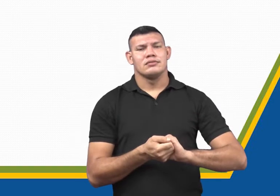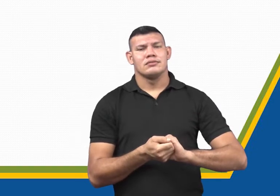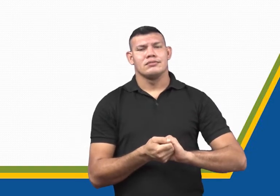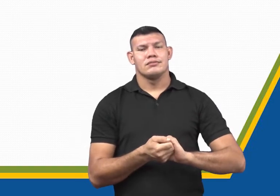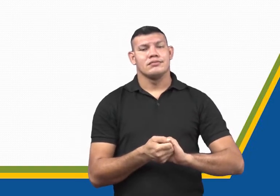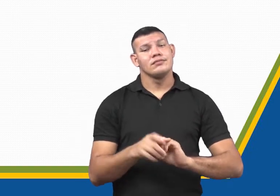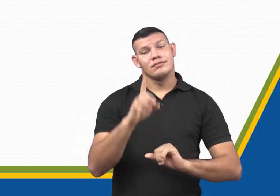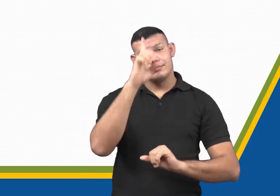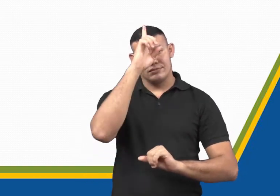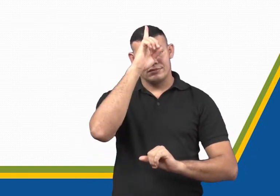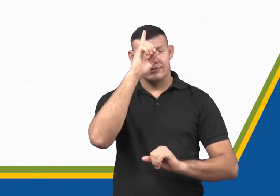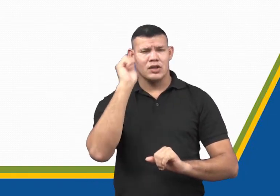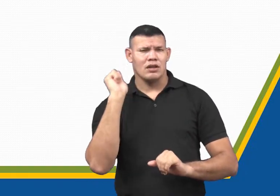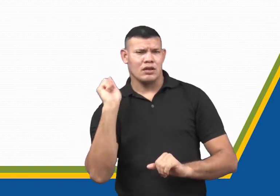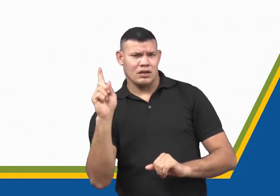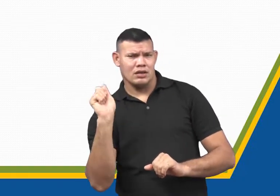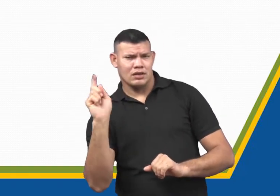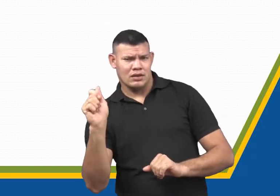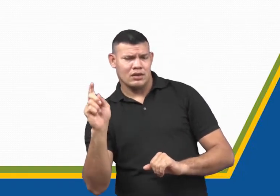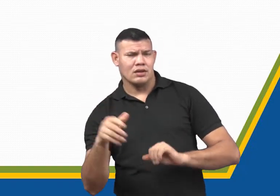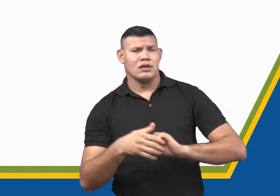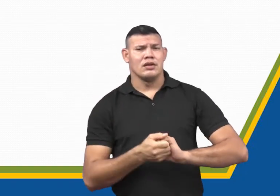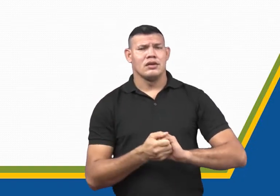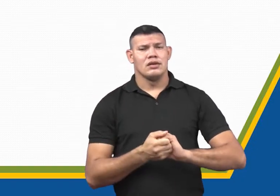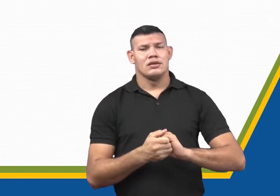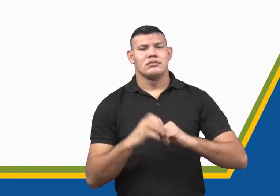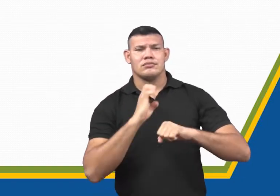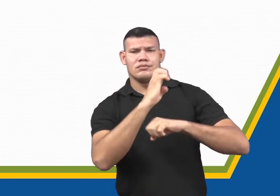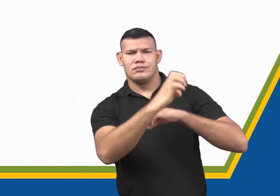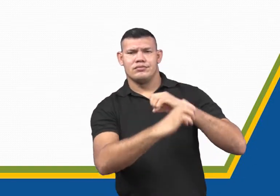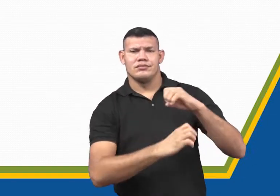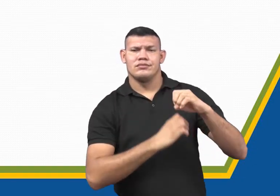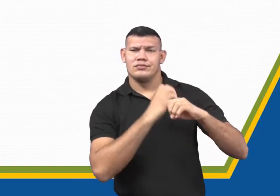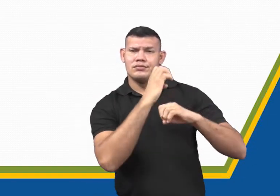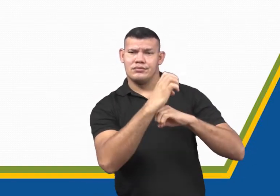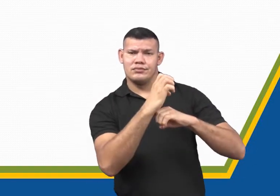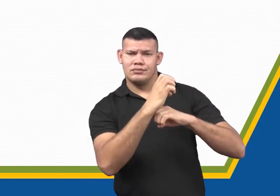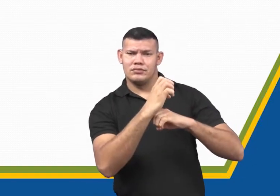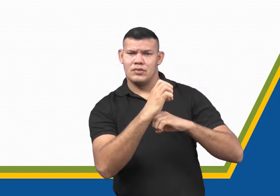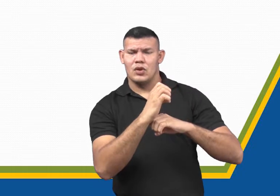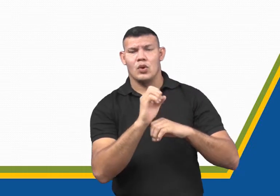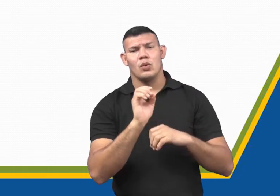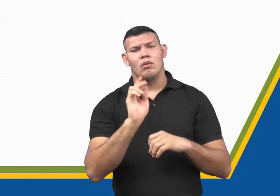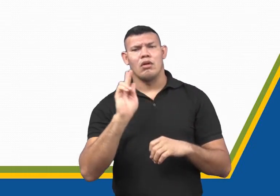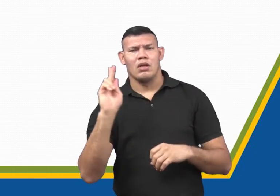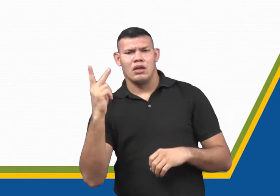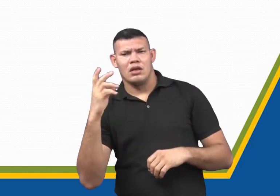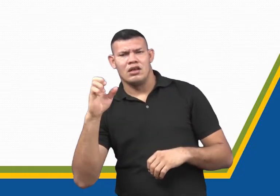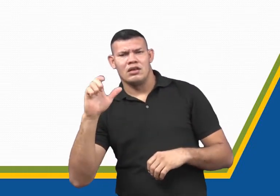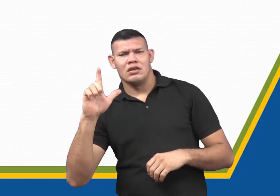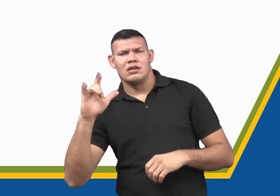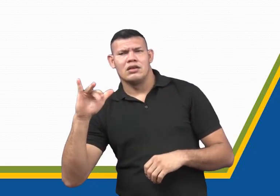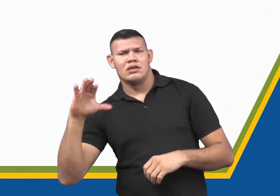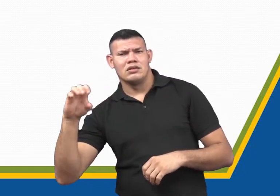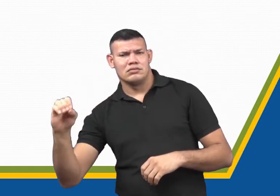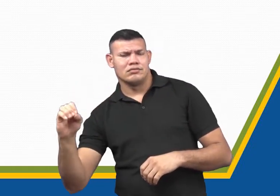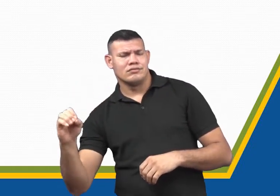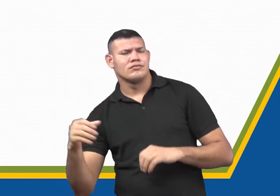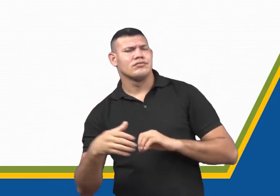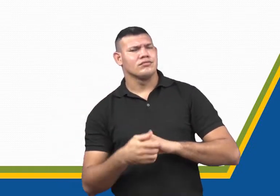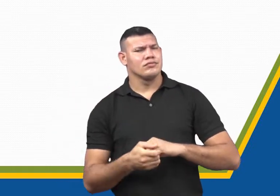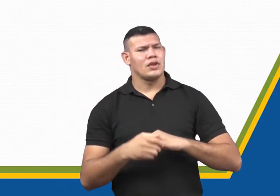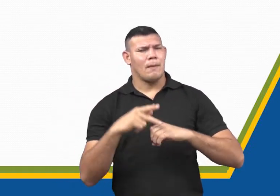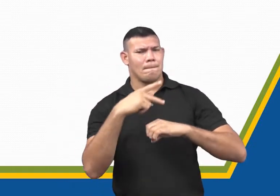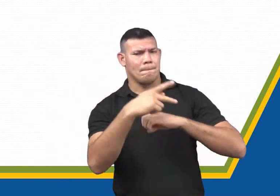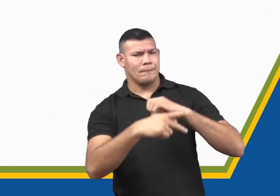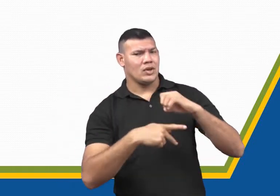elétrons com uma coloração azulada. A gente percebe que no exemplo do hélio nós vamos ter a presença de dois prótons.